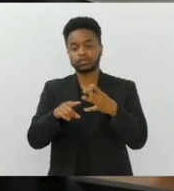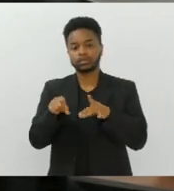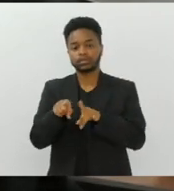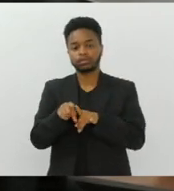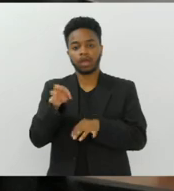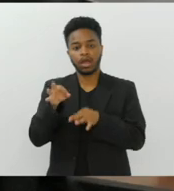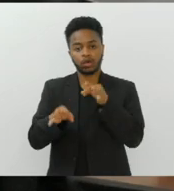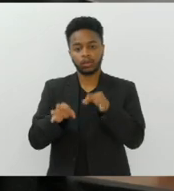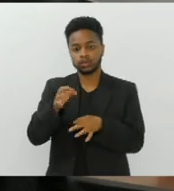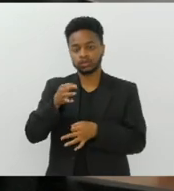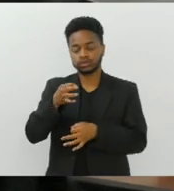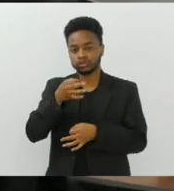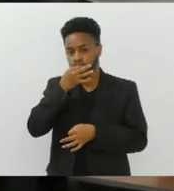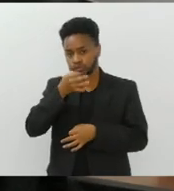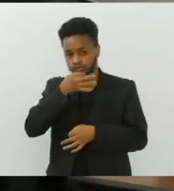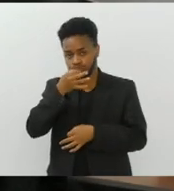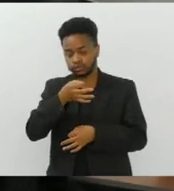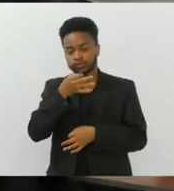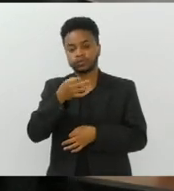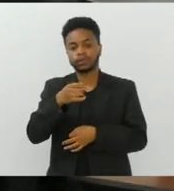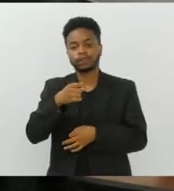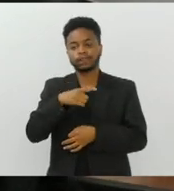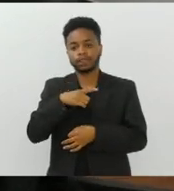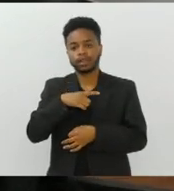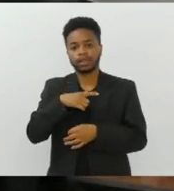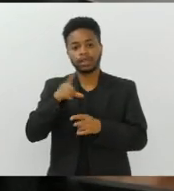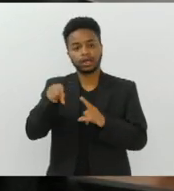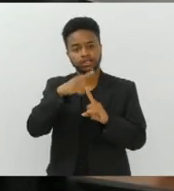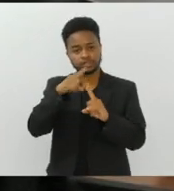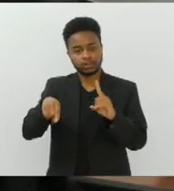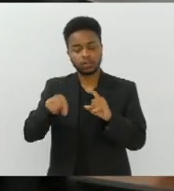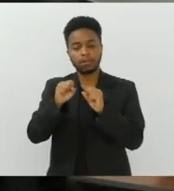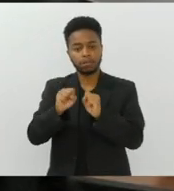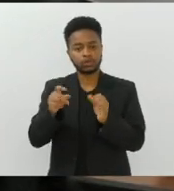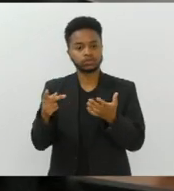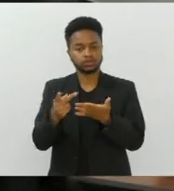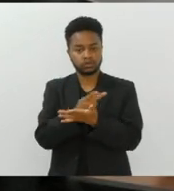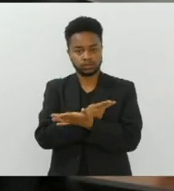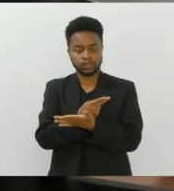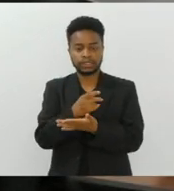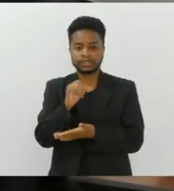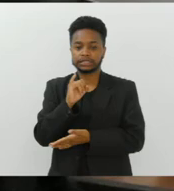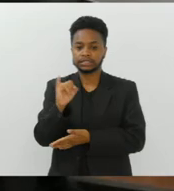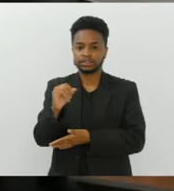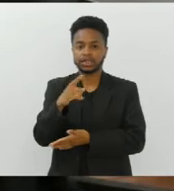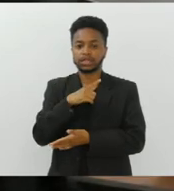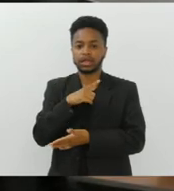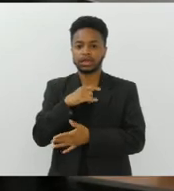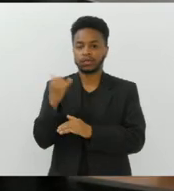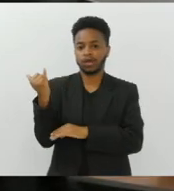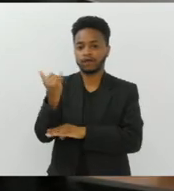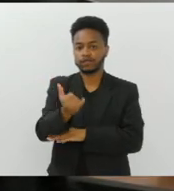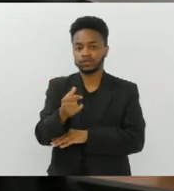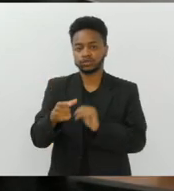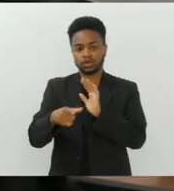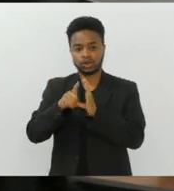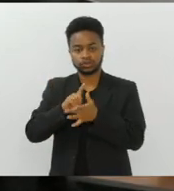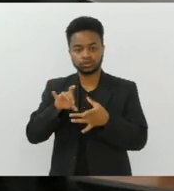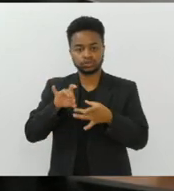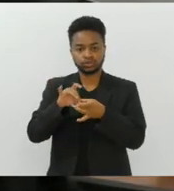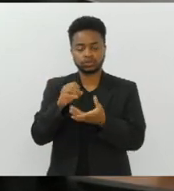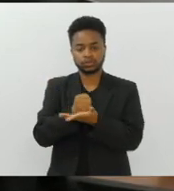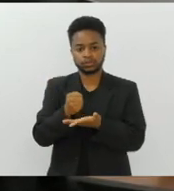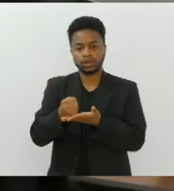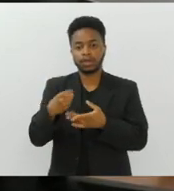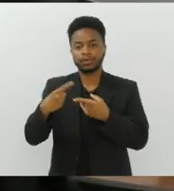que os cancelamentos unilaterais de contratos coletivos podem ser feitos, desde que haja a devida notificação e nos termos do contrato, porque o